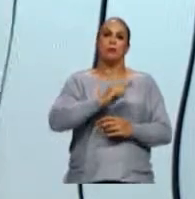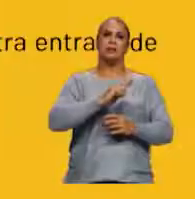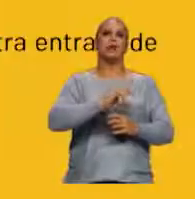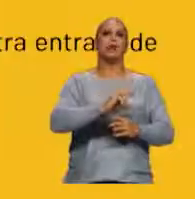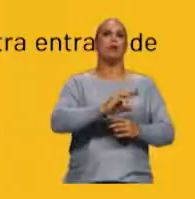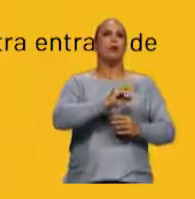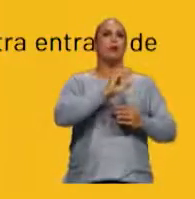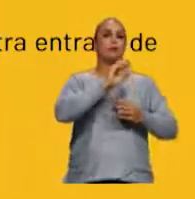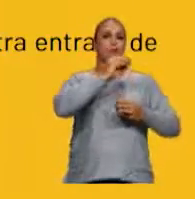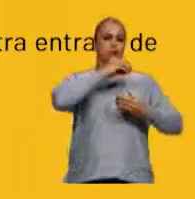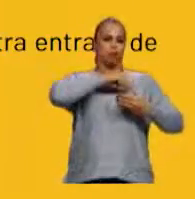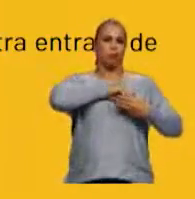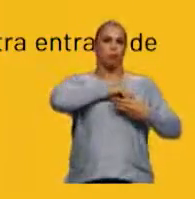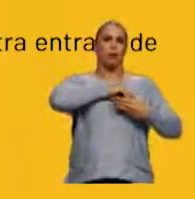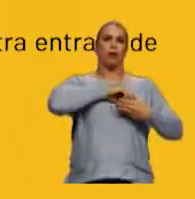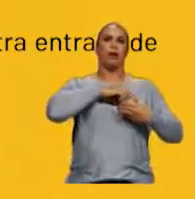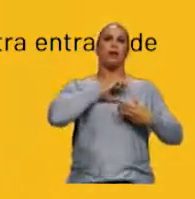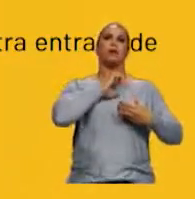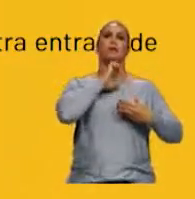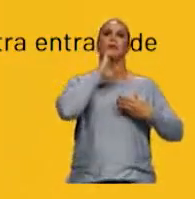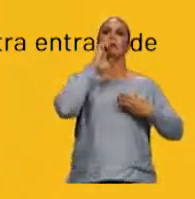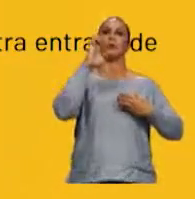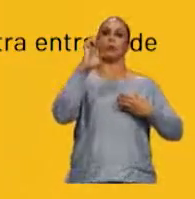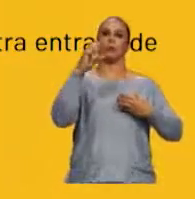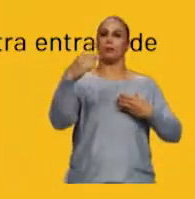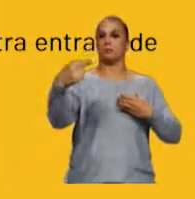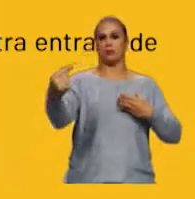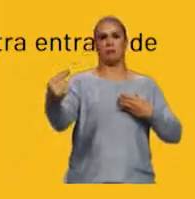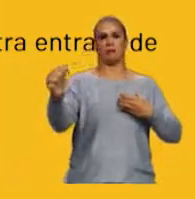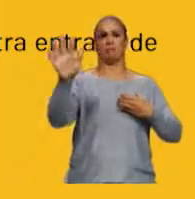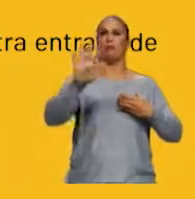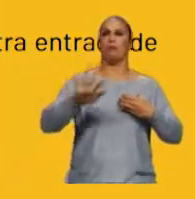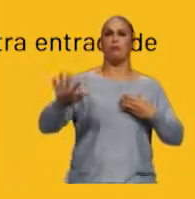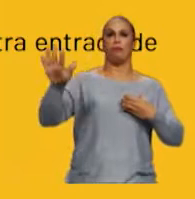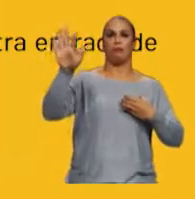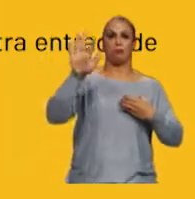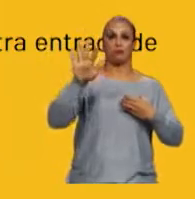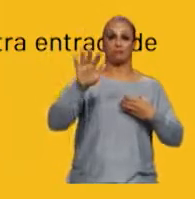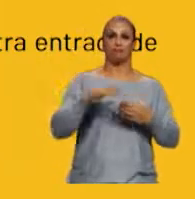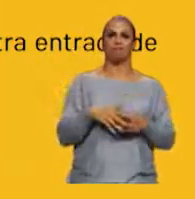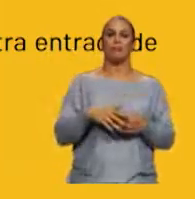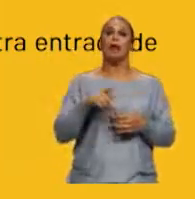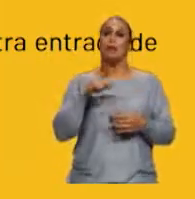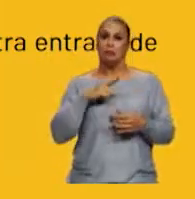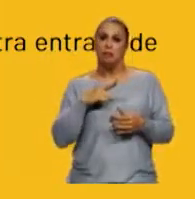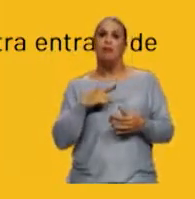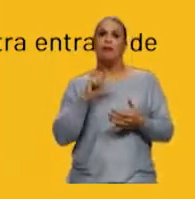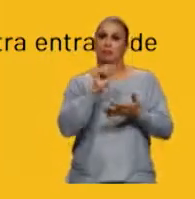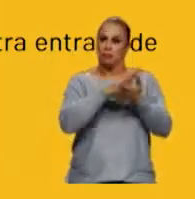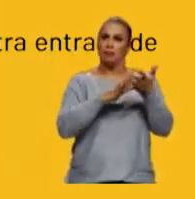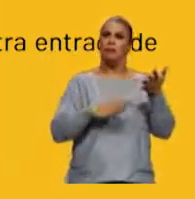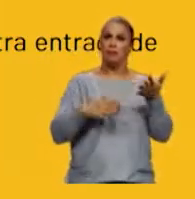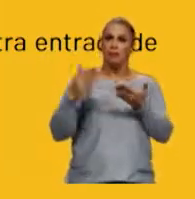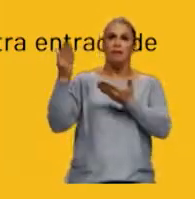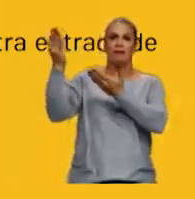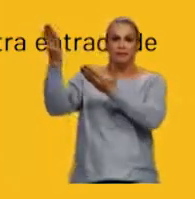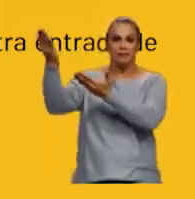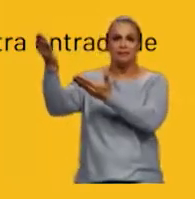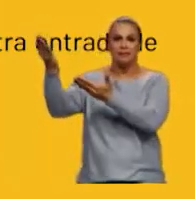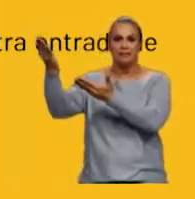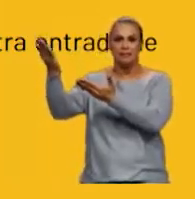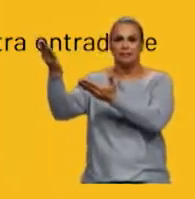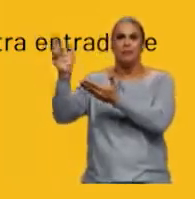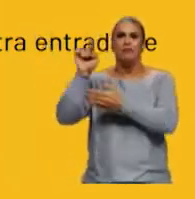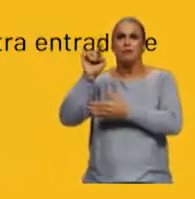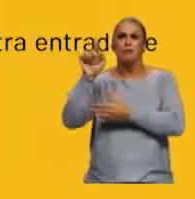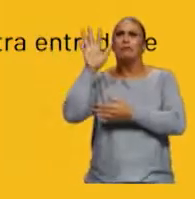Você terá aqui algumas atividades, essas atividades estão aí para você responder. De acordo com o que você aprendeu na